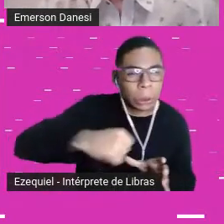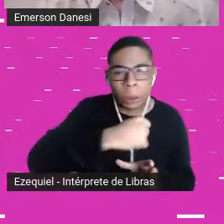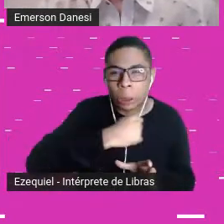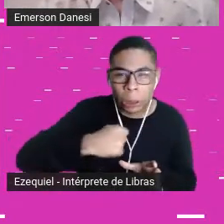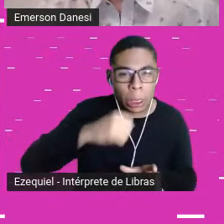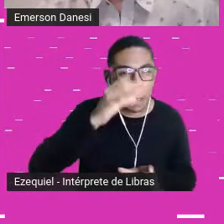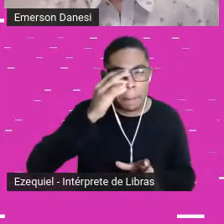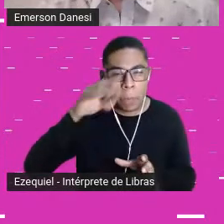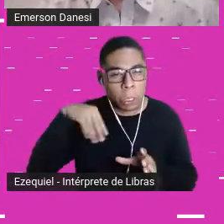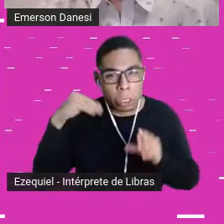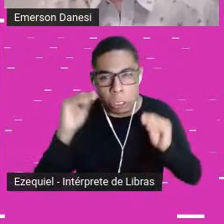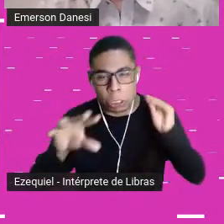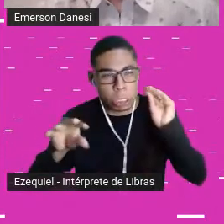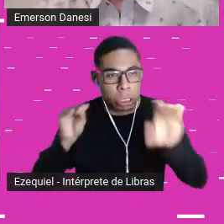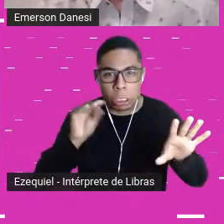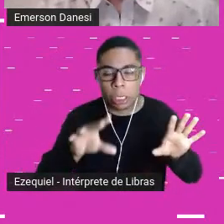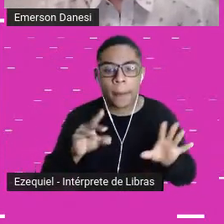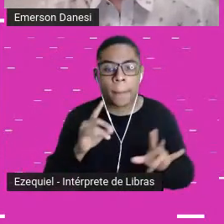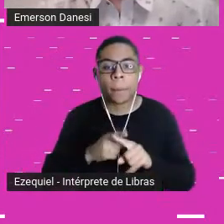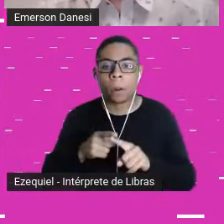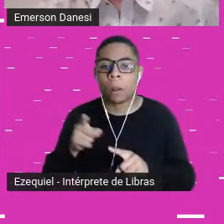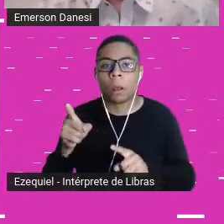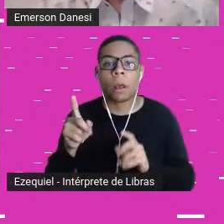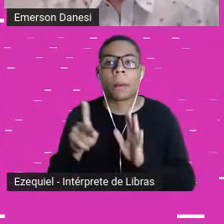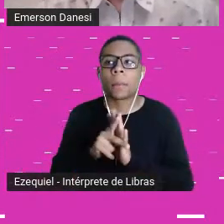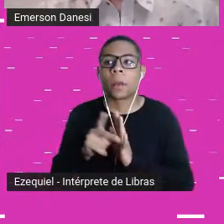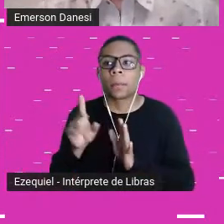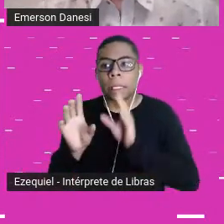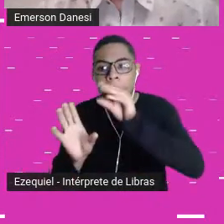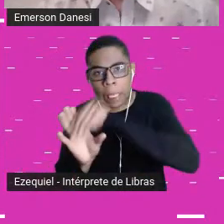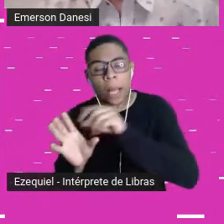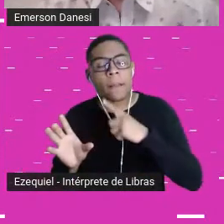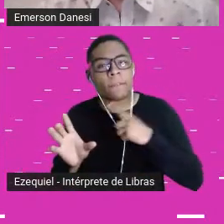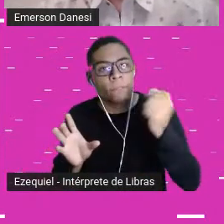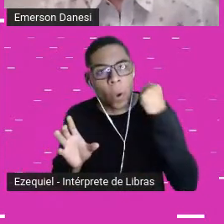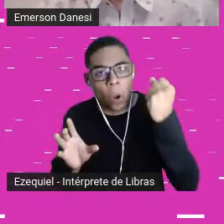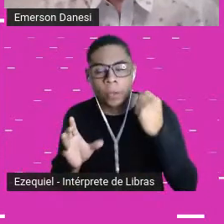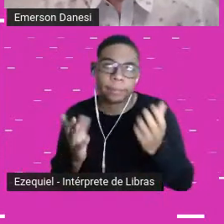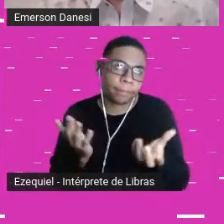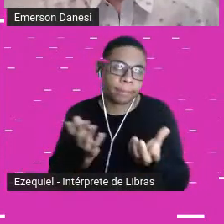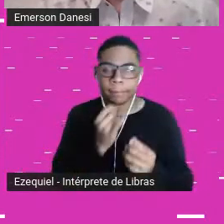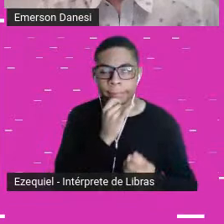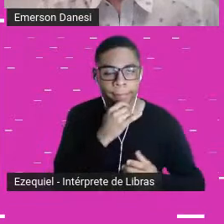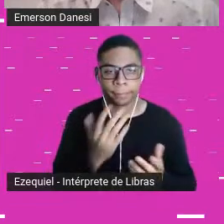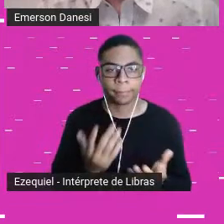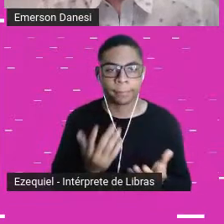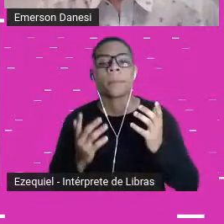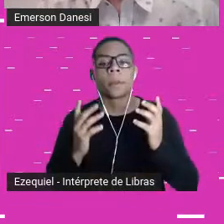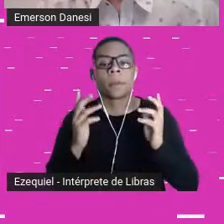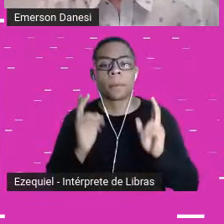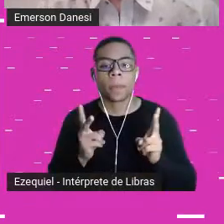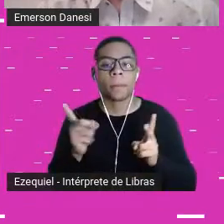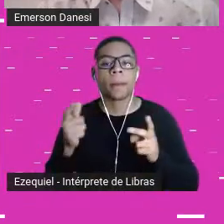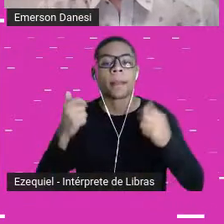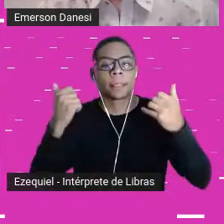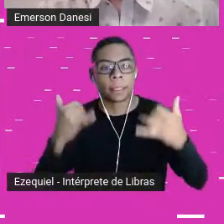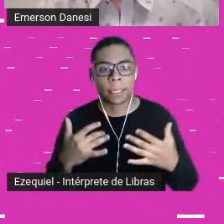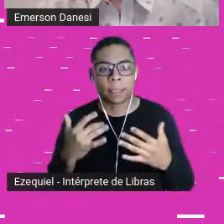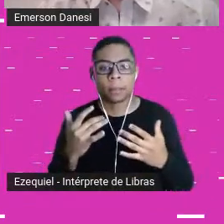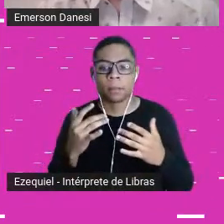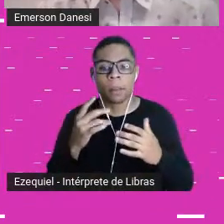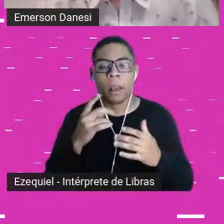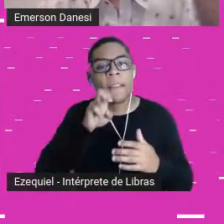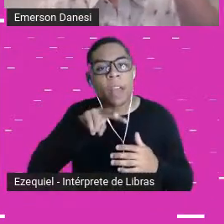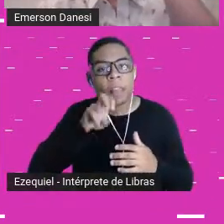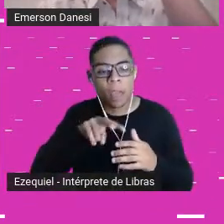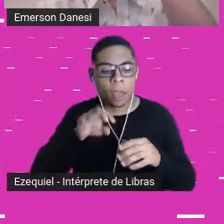tem uma ancestralidade, uma força, e ela, enfim, ela tem, tanto que ela faz o veneno,